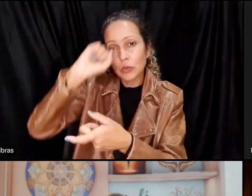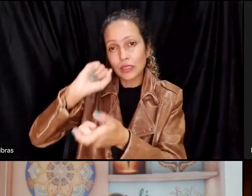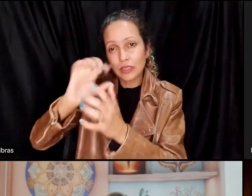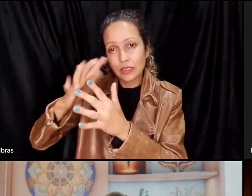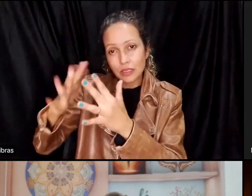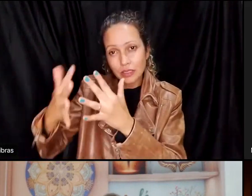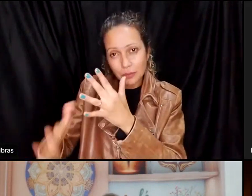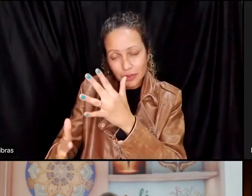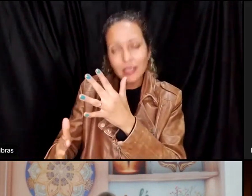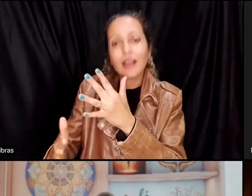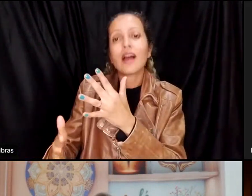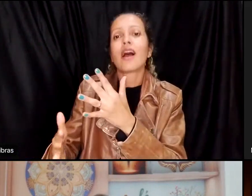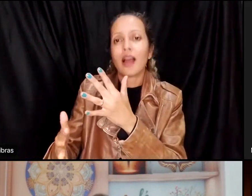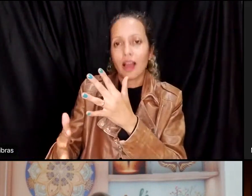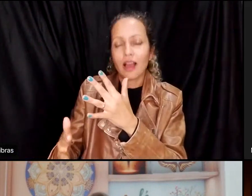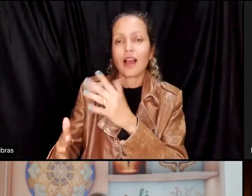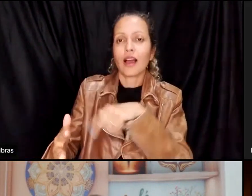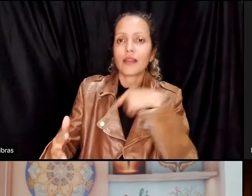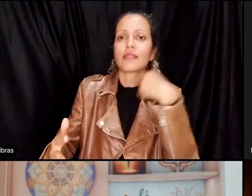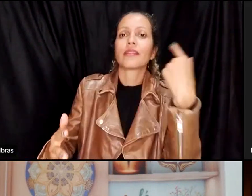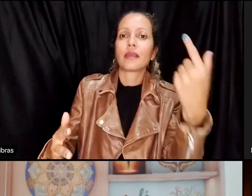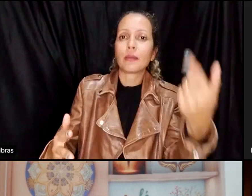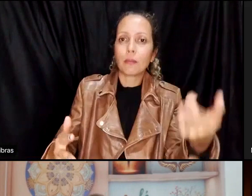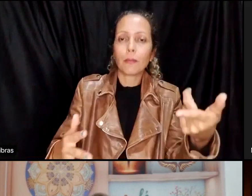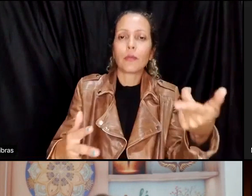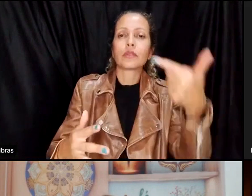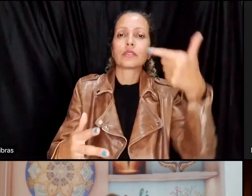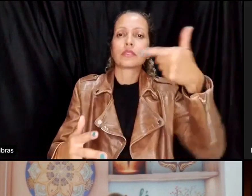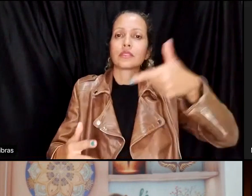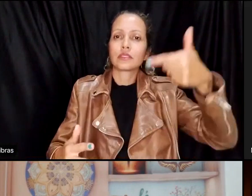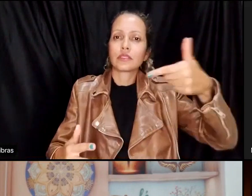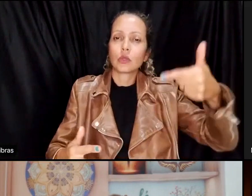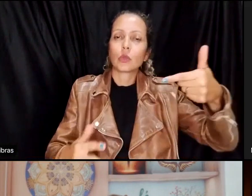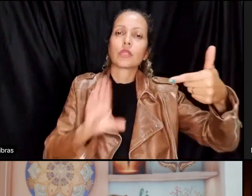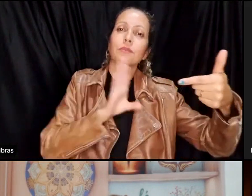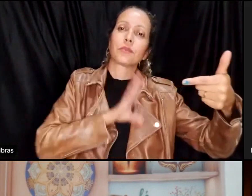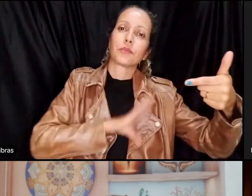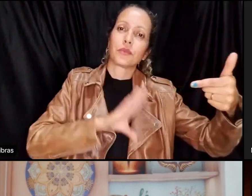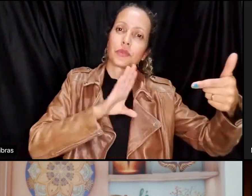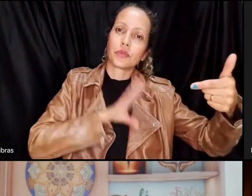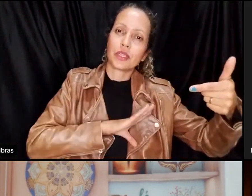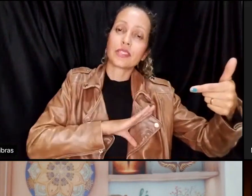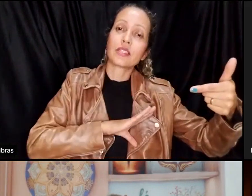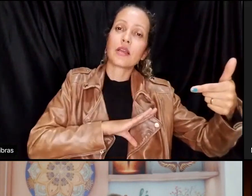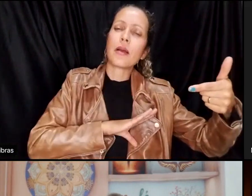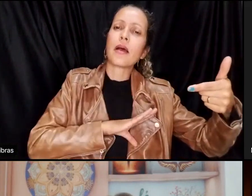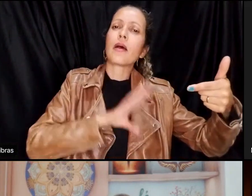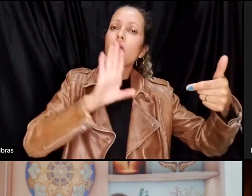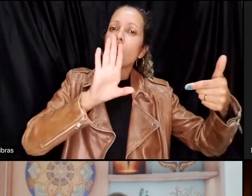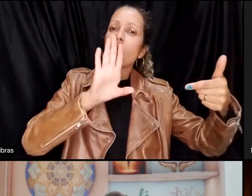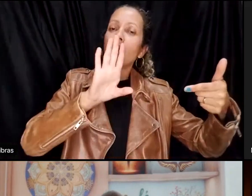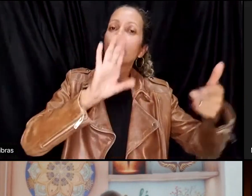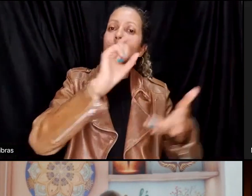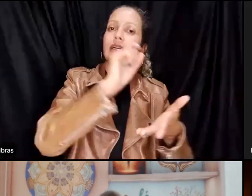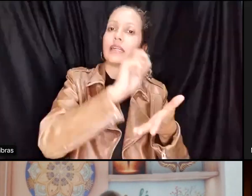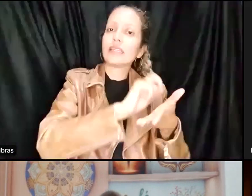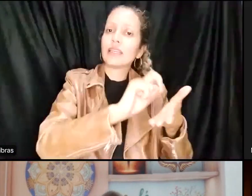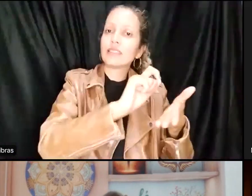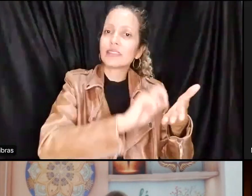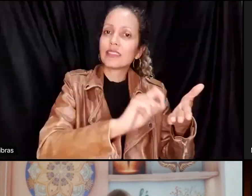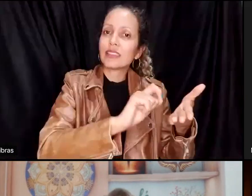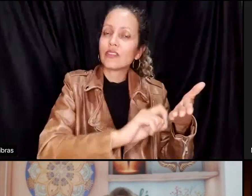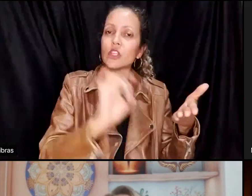língua portuguesa escrita, na modalidade escrita. Certo? Aí, porque assim,